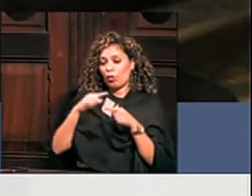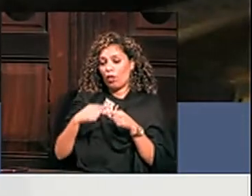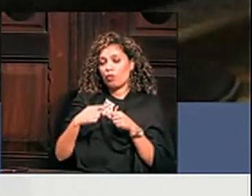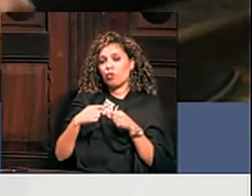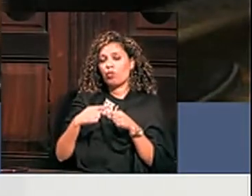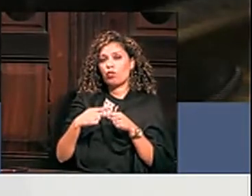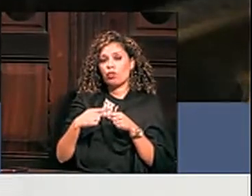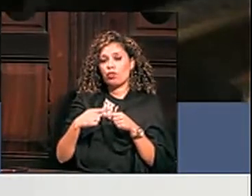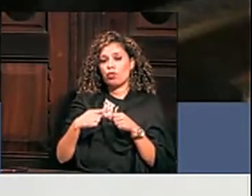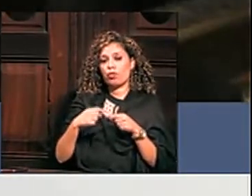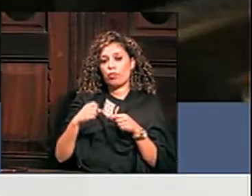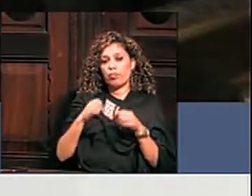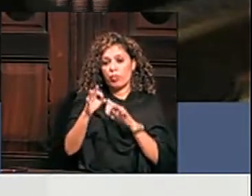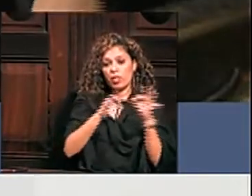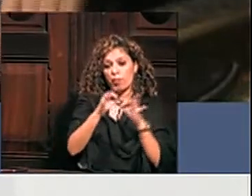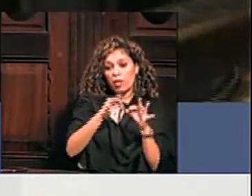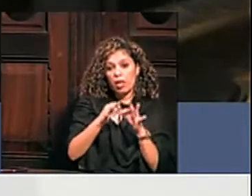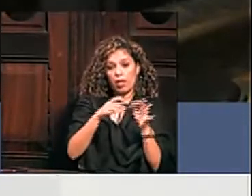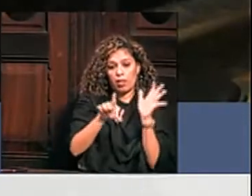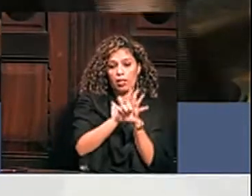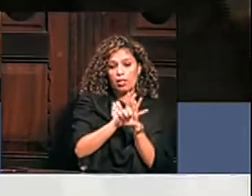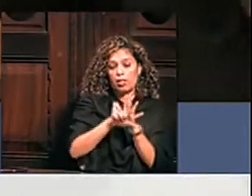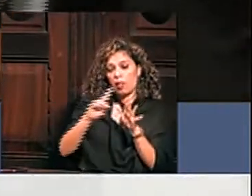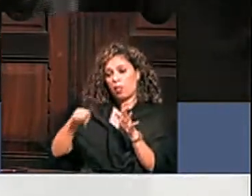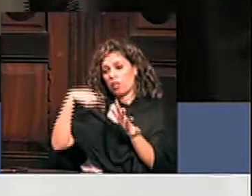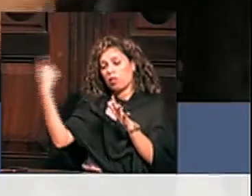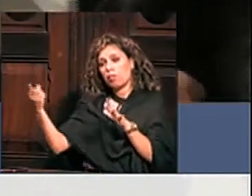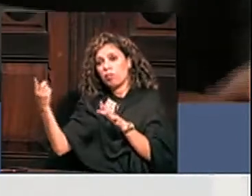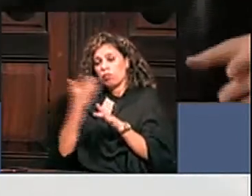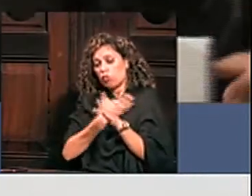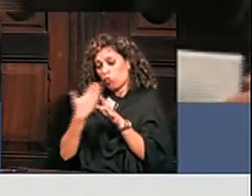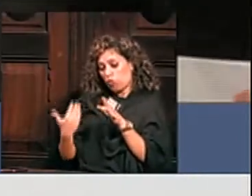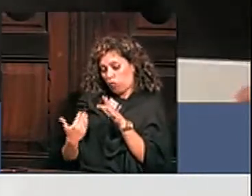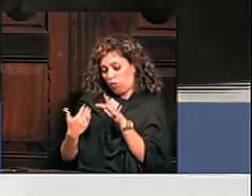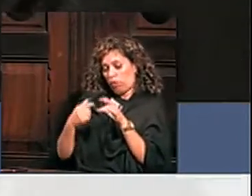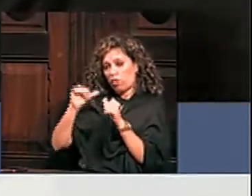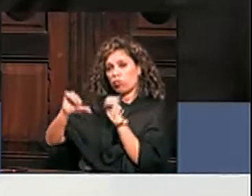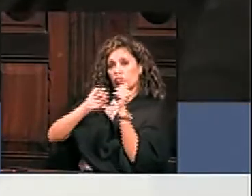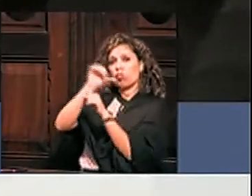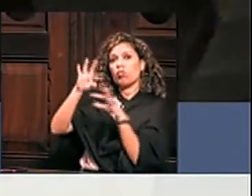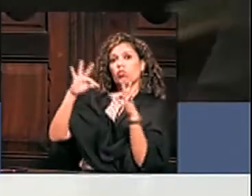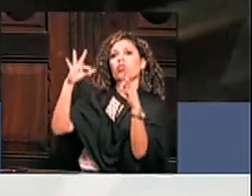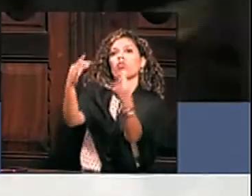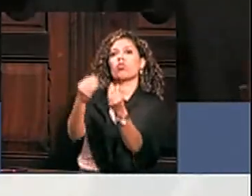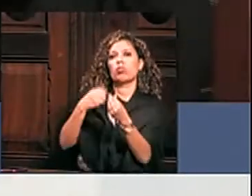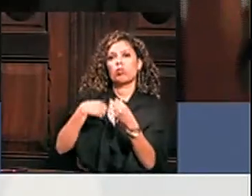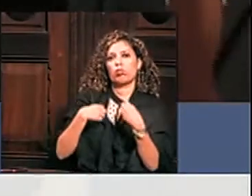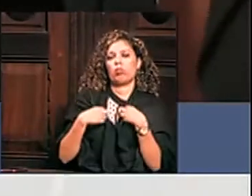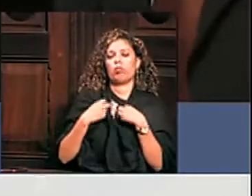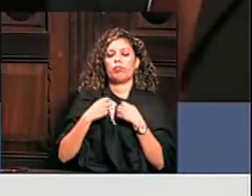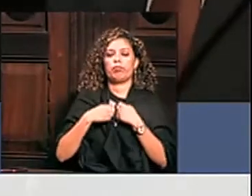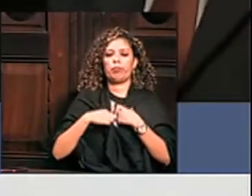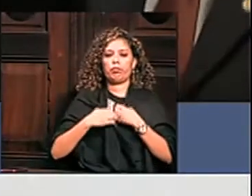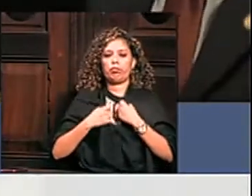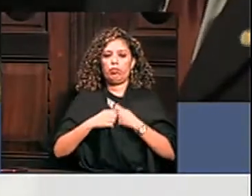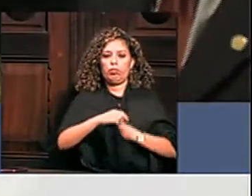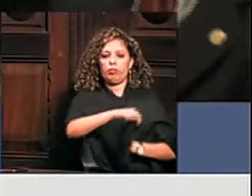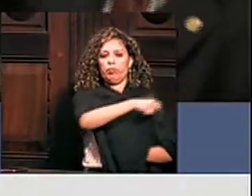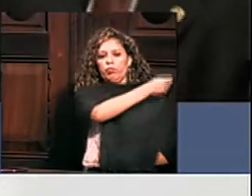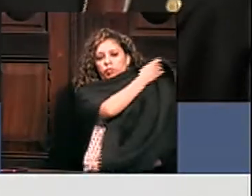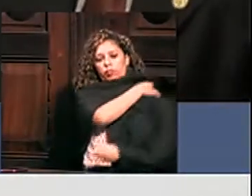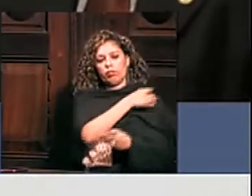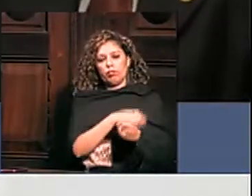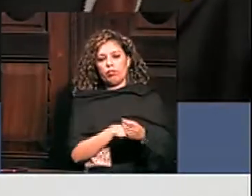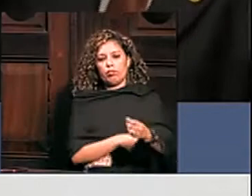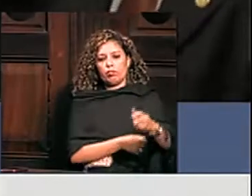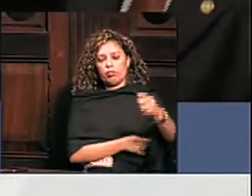Executivo. Numa lei aprovada, okay. Quando cabe buscar então, a inconstitucionalidade. Nós tá bom, vamos a matéria e vamos ver como é que o governador se